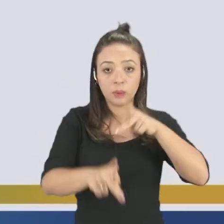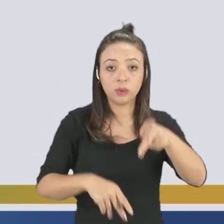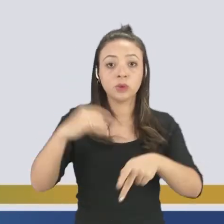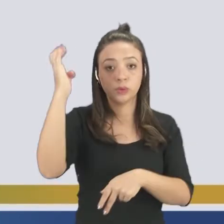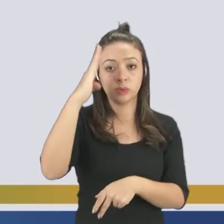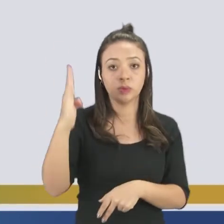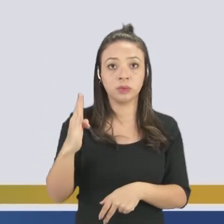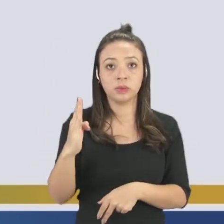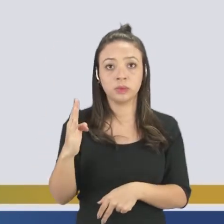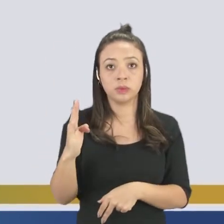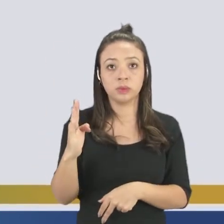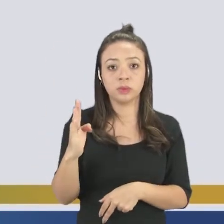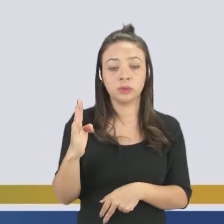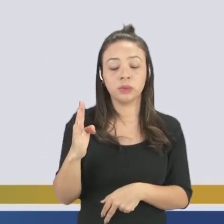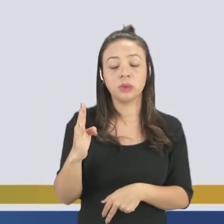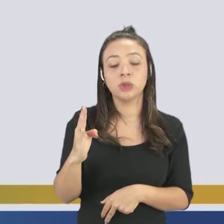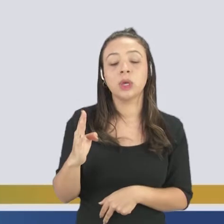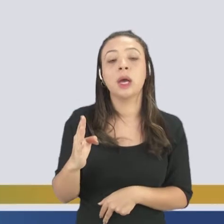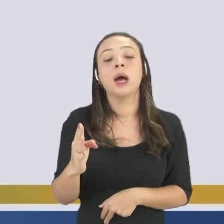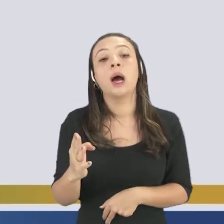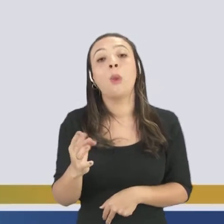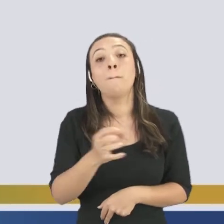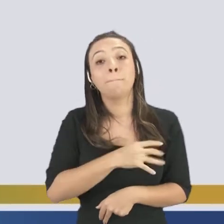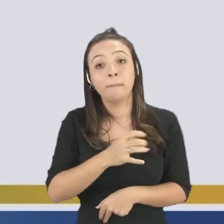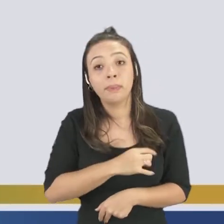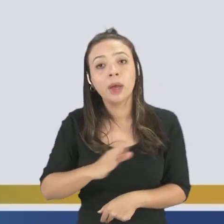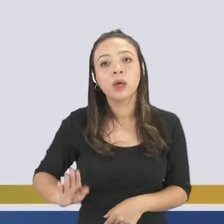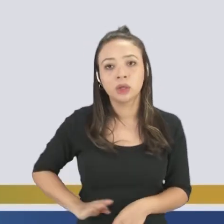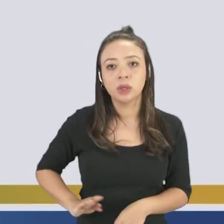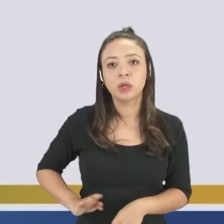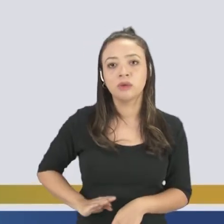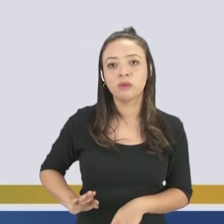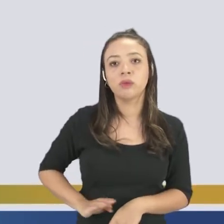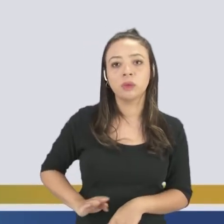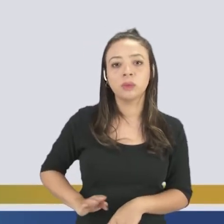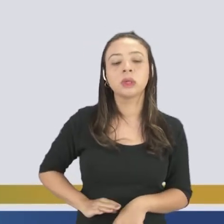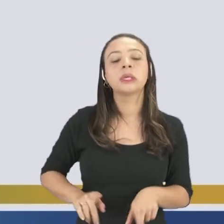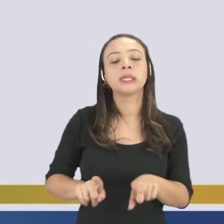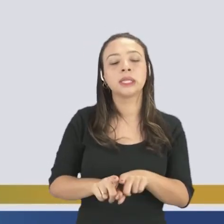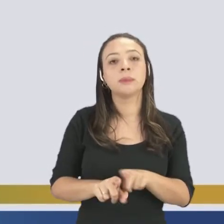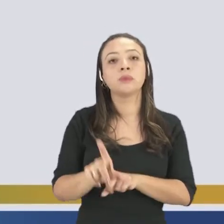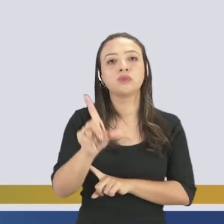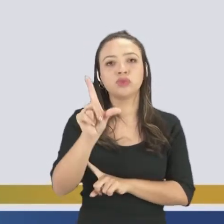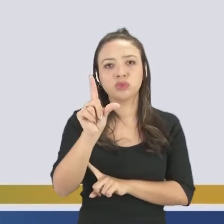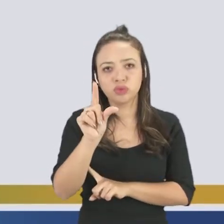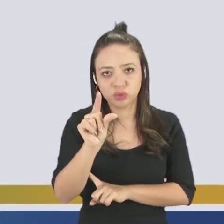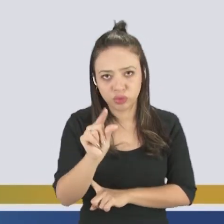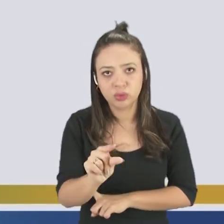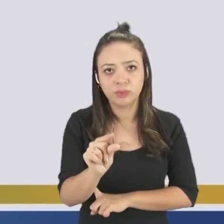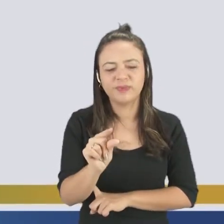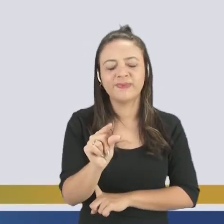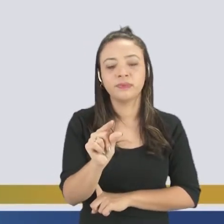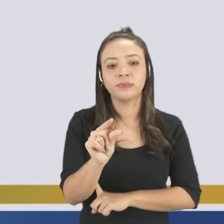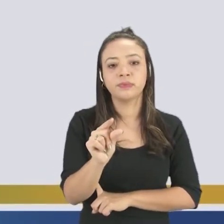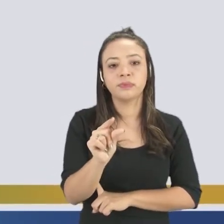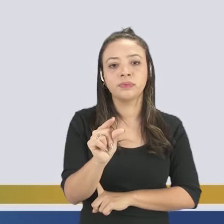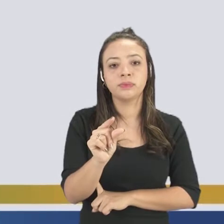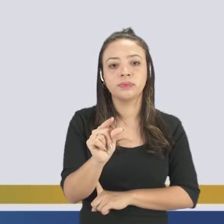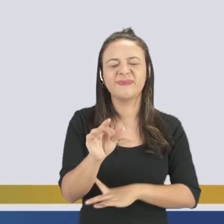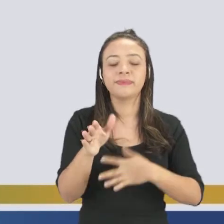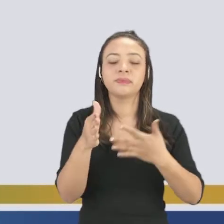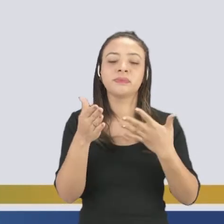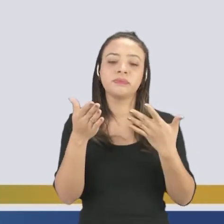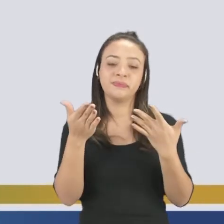insegurança alimentar grave deixou de atingir 1,5 milhões de pessoas. Para